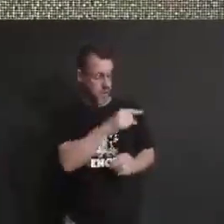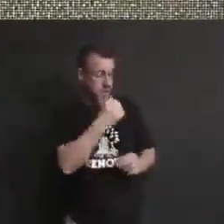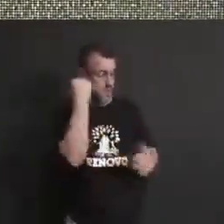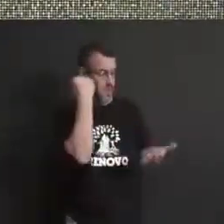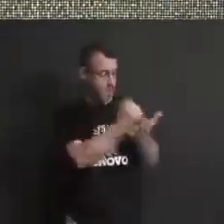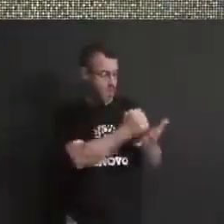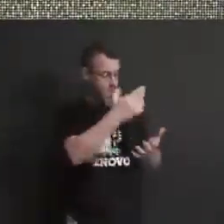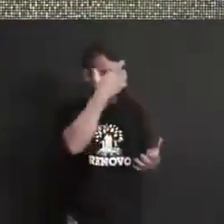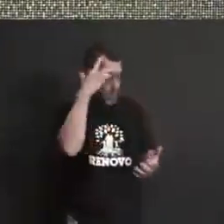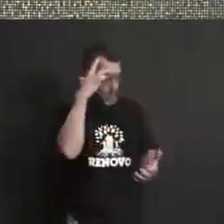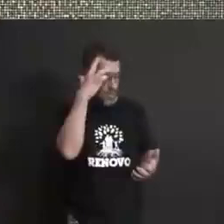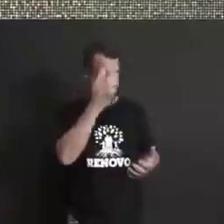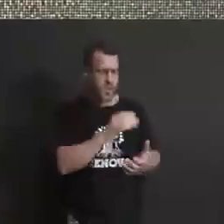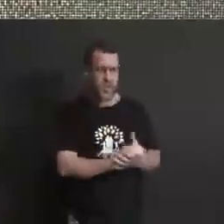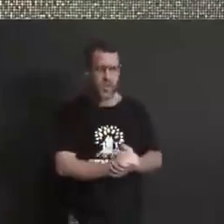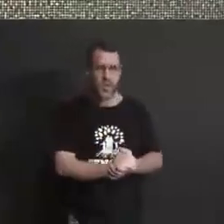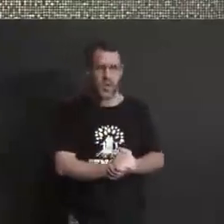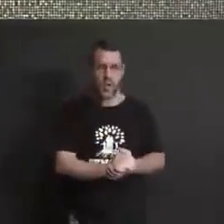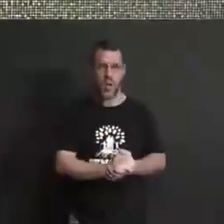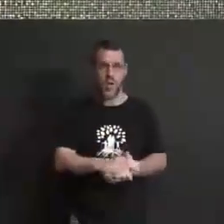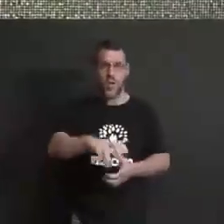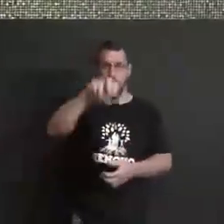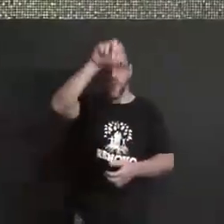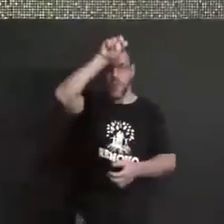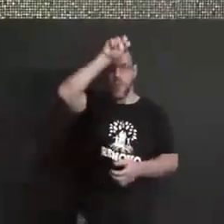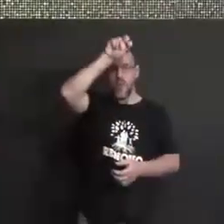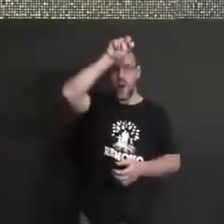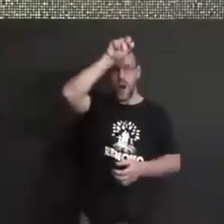E isso chega no ouvido de faraó.